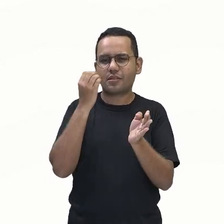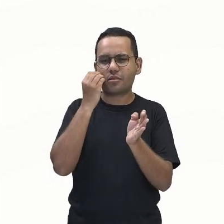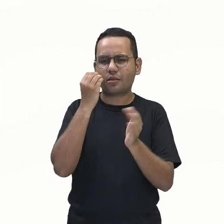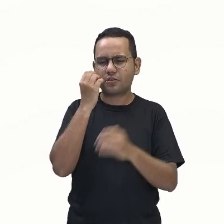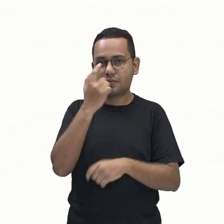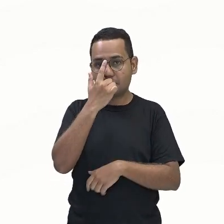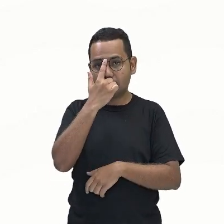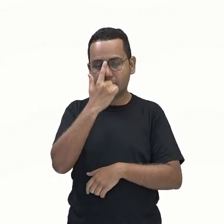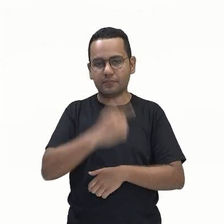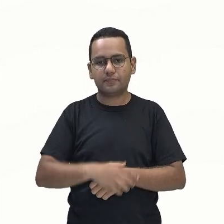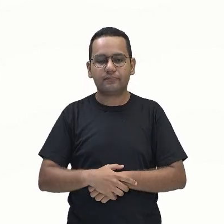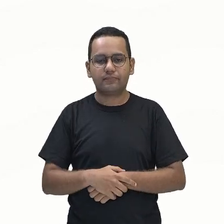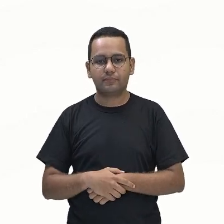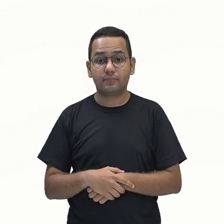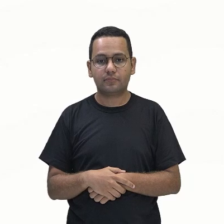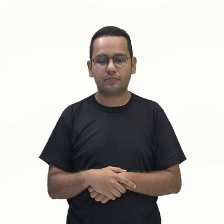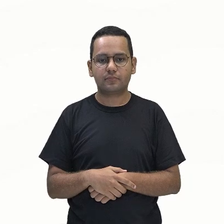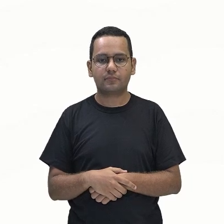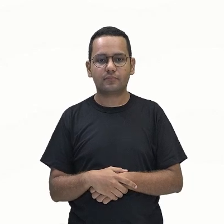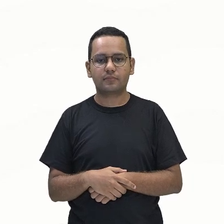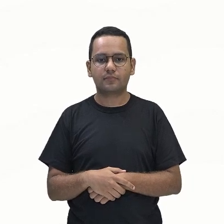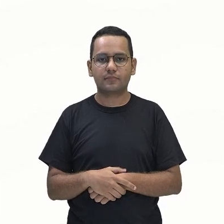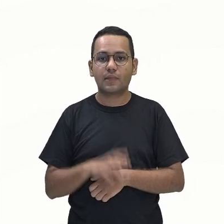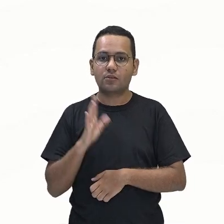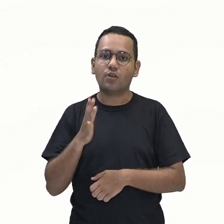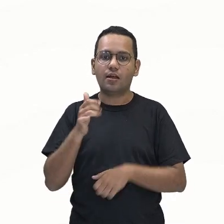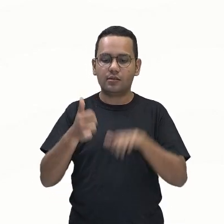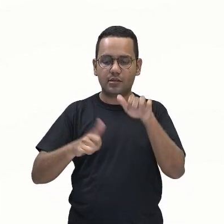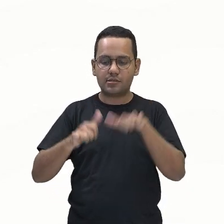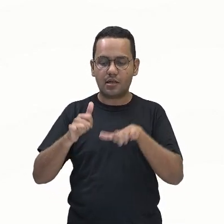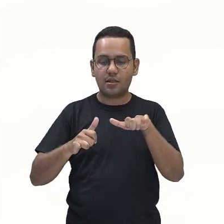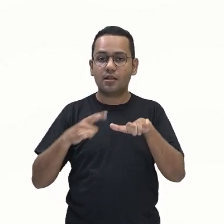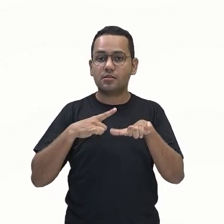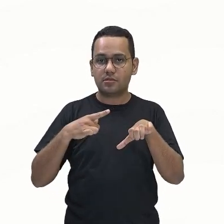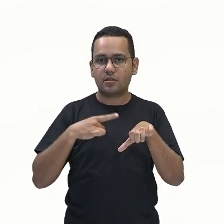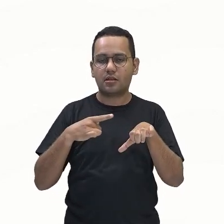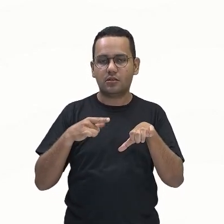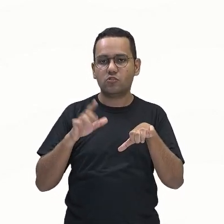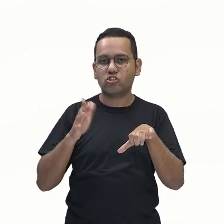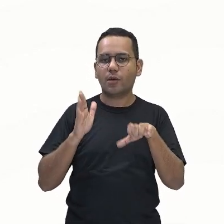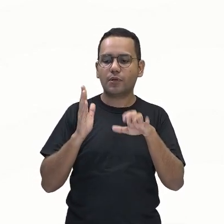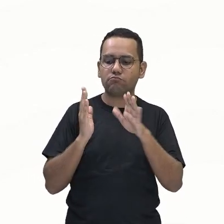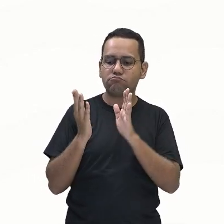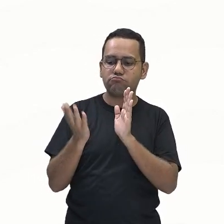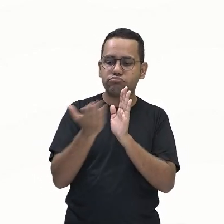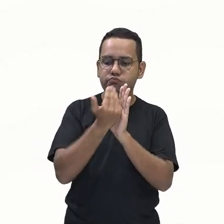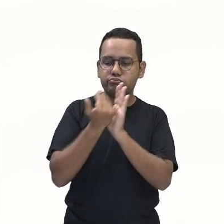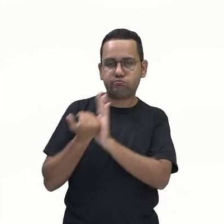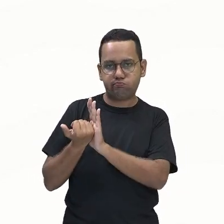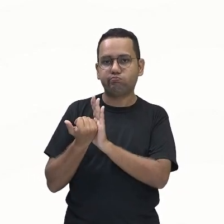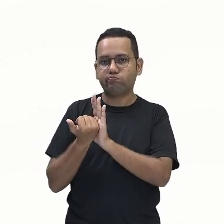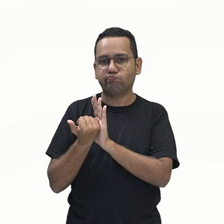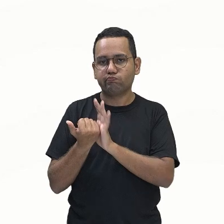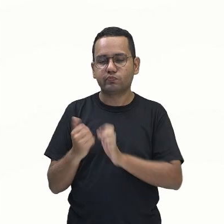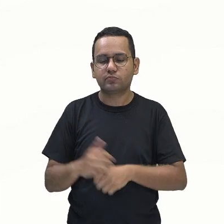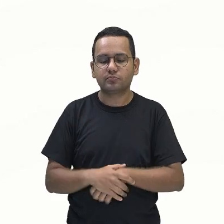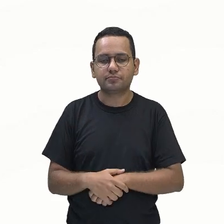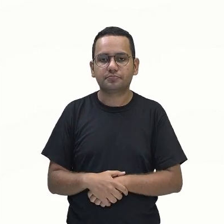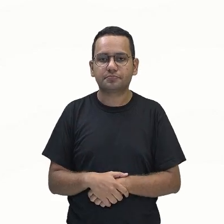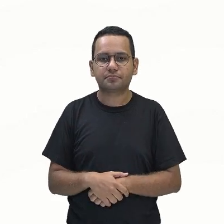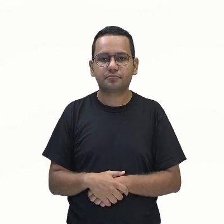os resultados das análises que você faz a partir daquelas coletas, tá? Daqueles experimentos que